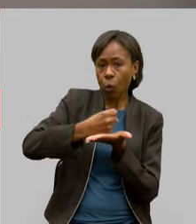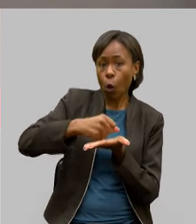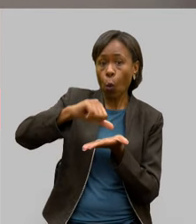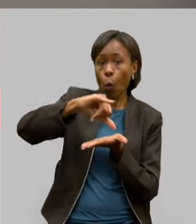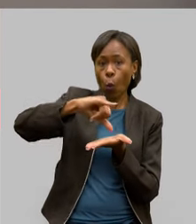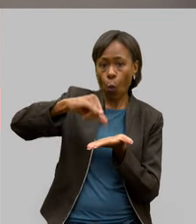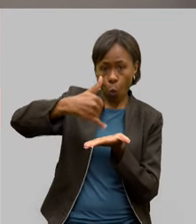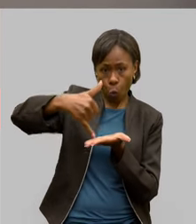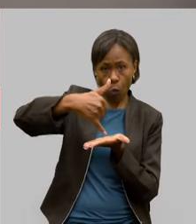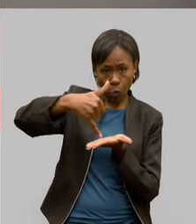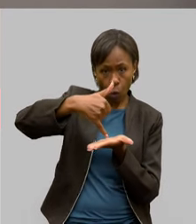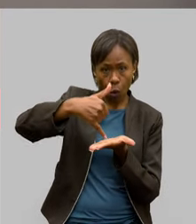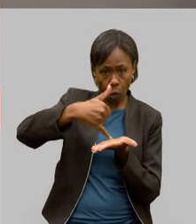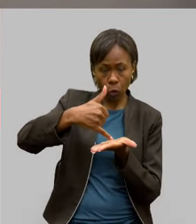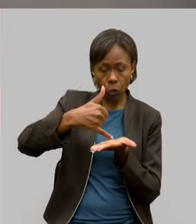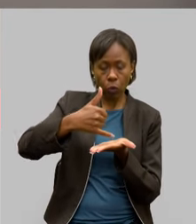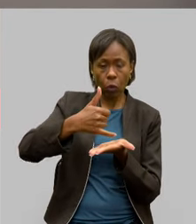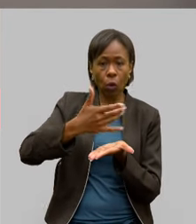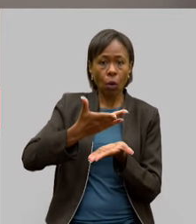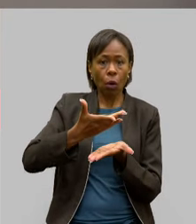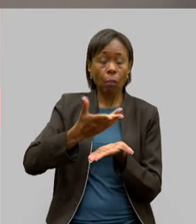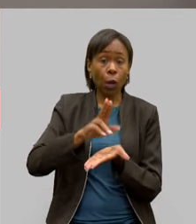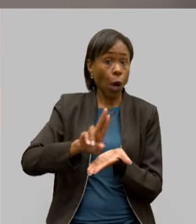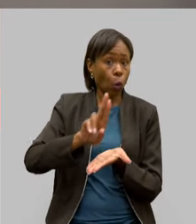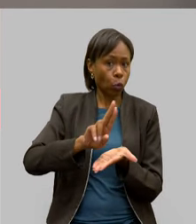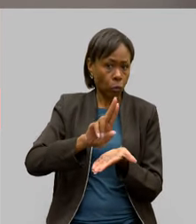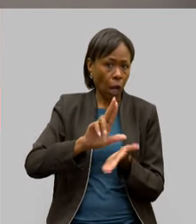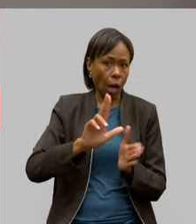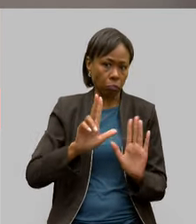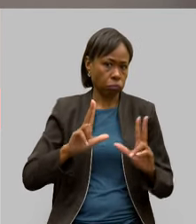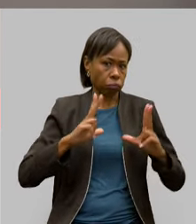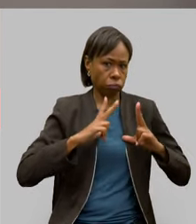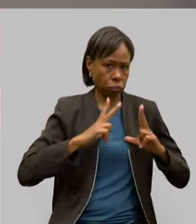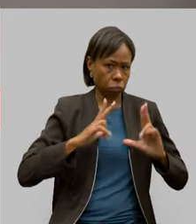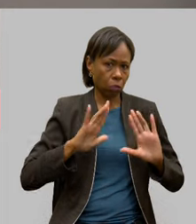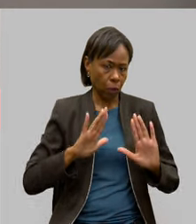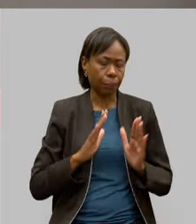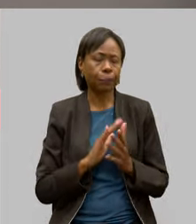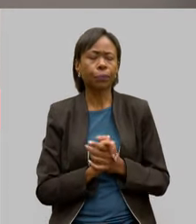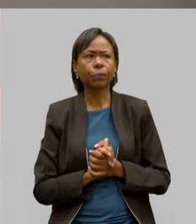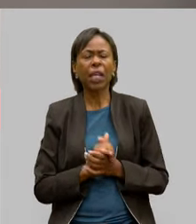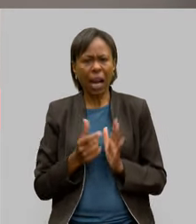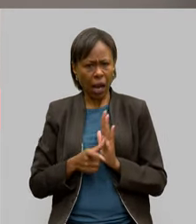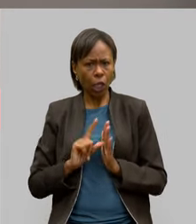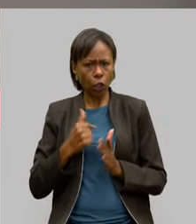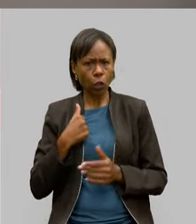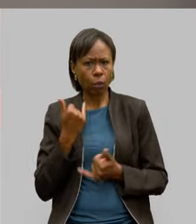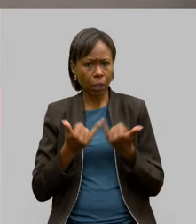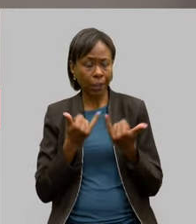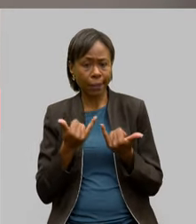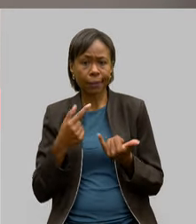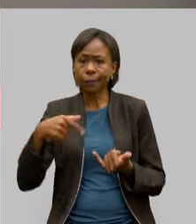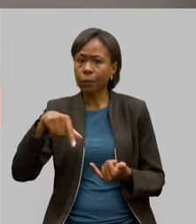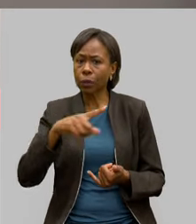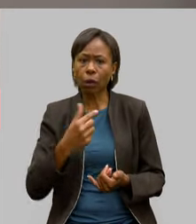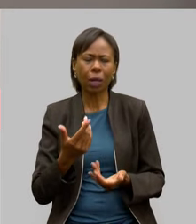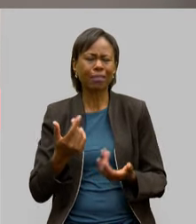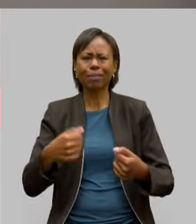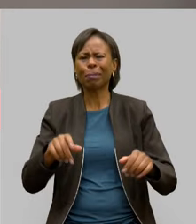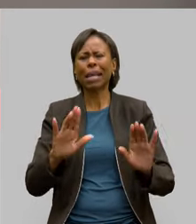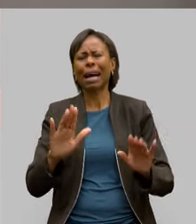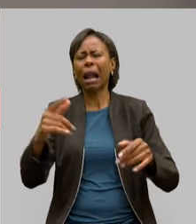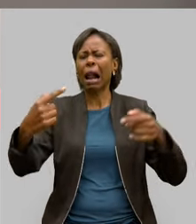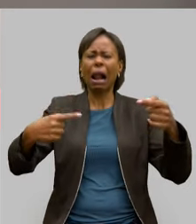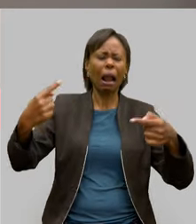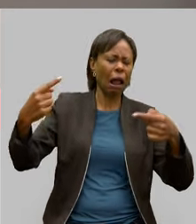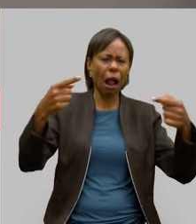para a utilização em casos concretos quando eu brinquei aqui de uma forma no início dizendo que nós não deveríamos estar aqui nessa discussão